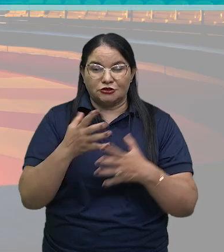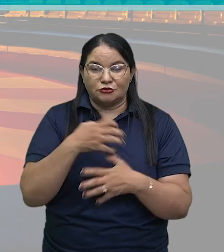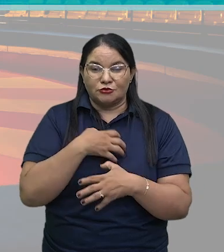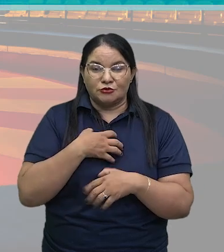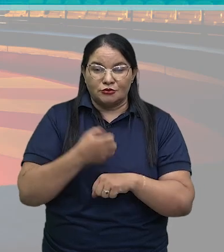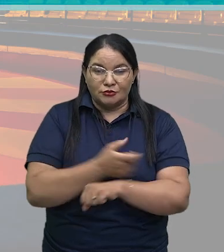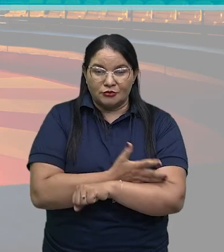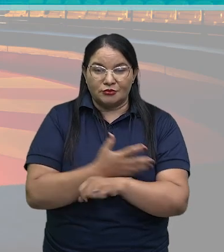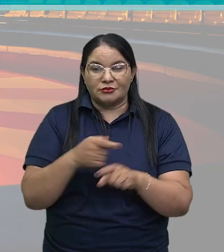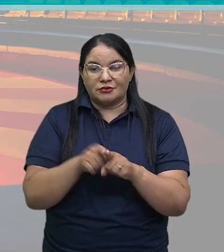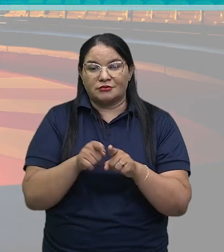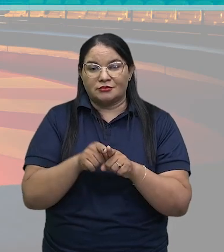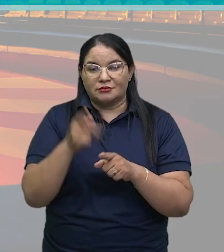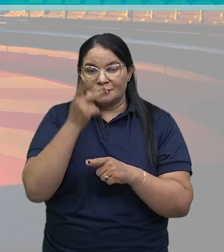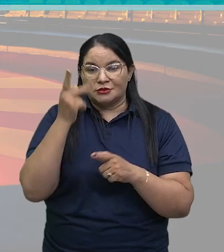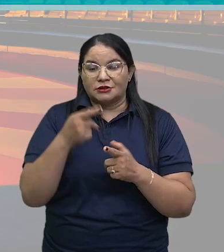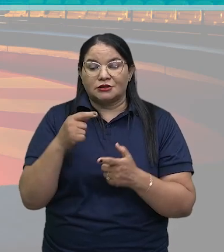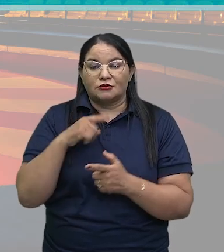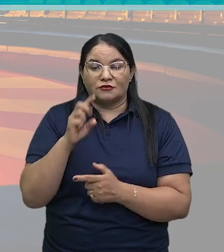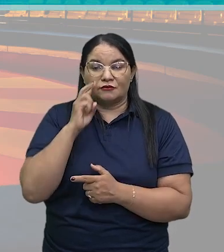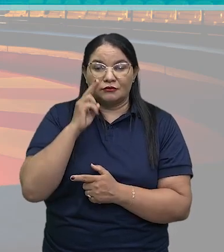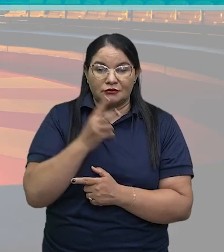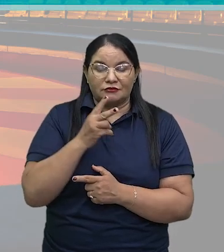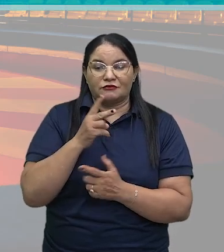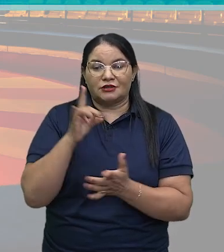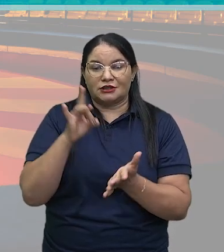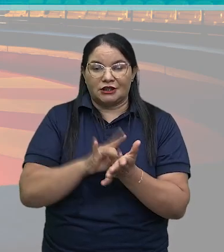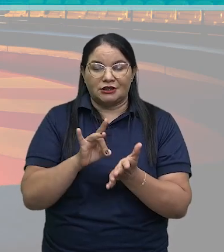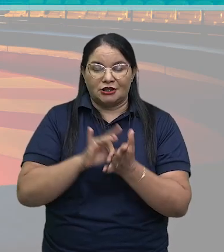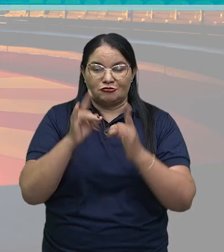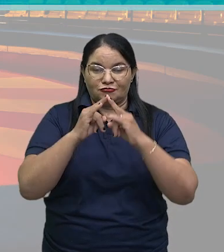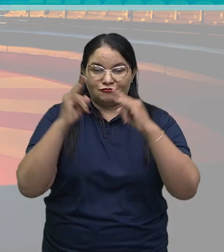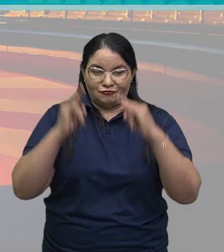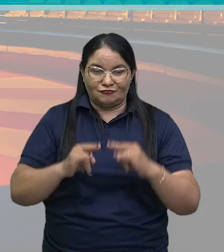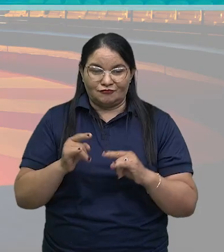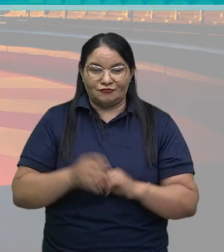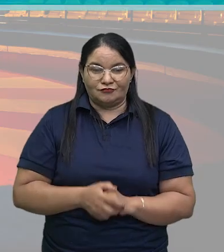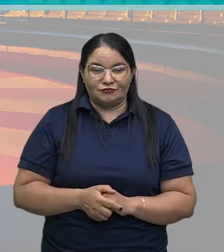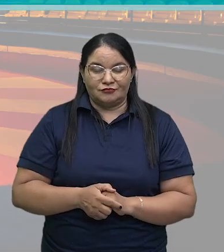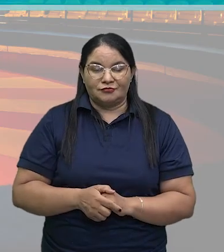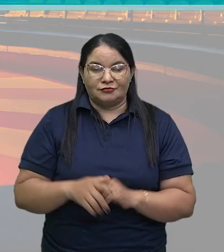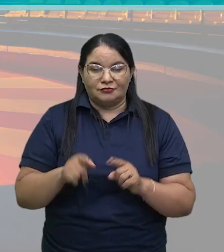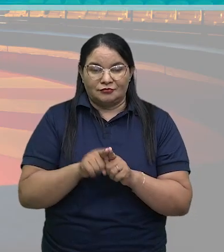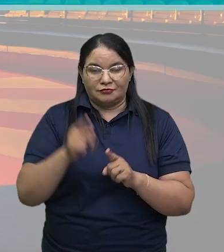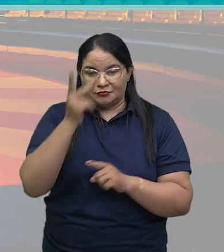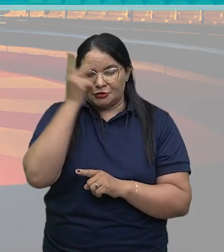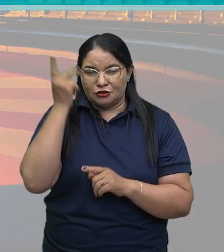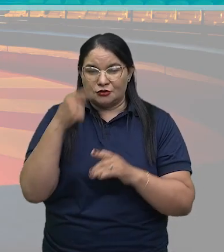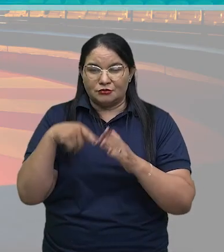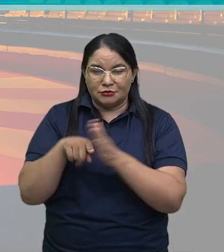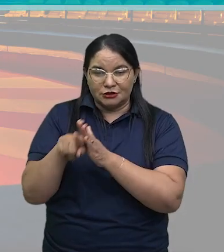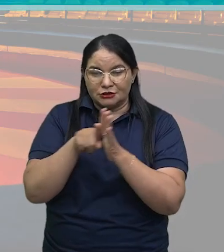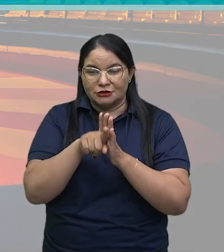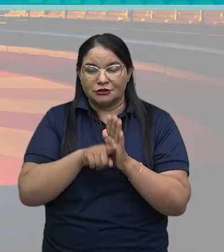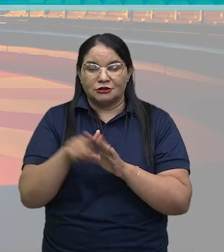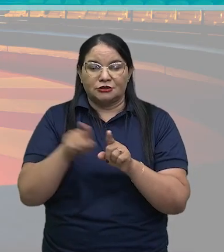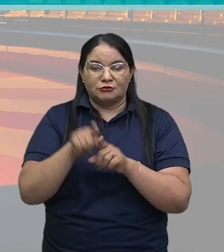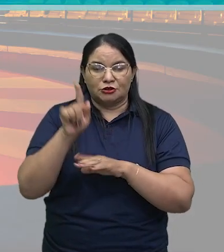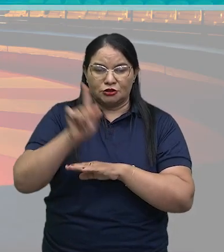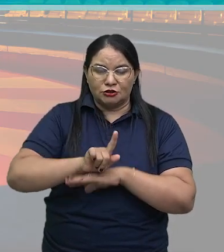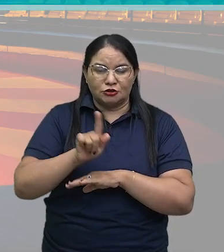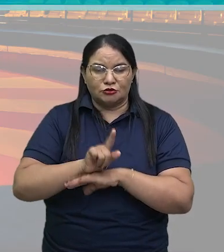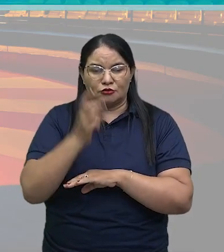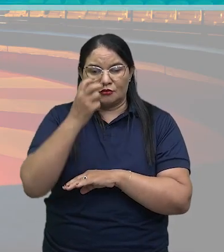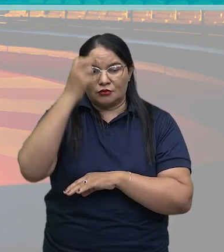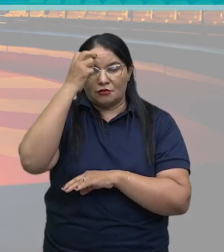diverte, mobiliza espectadores tende a ser reconhecido como verdadeiro circo. E curadores críticos, pesquisadores e